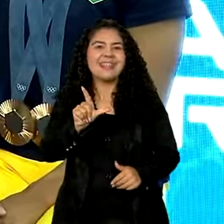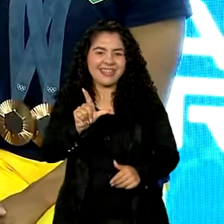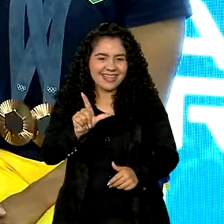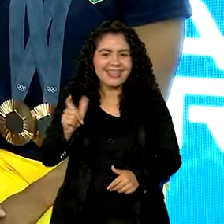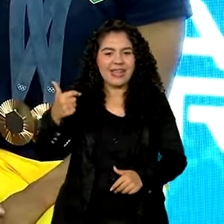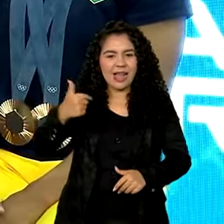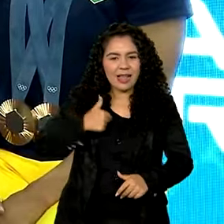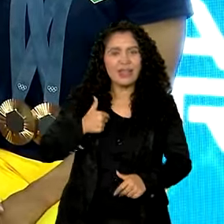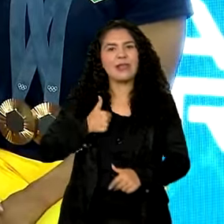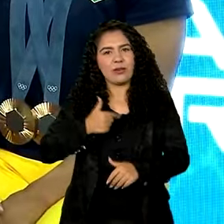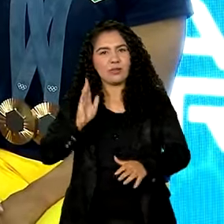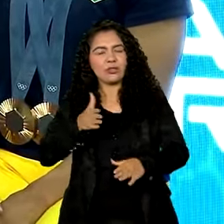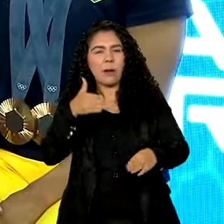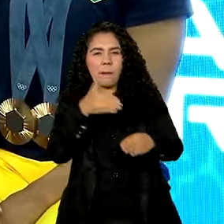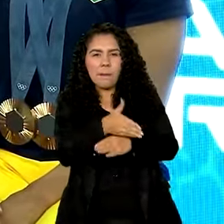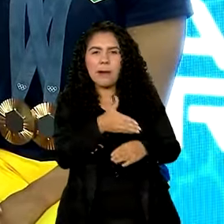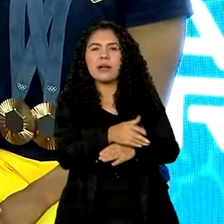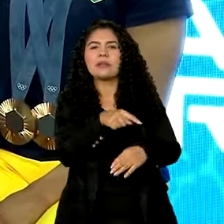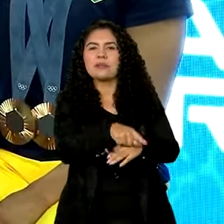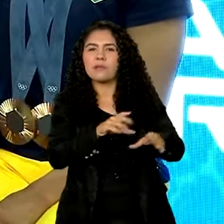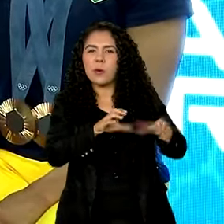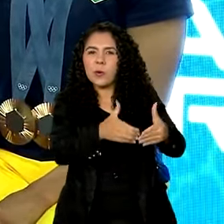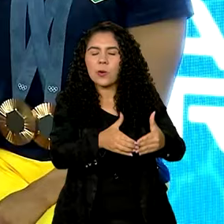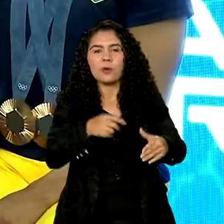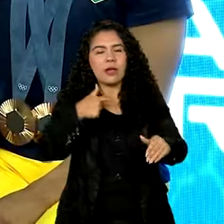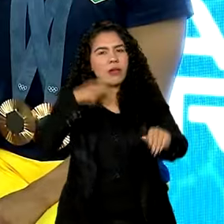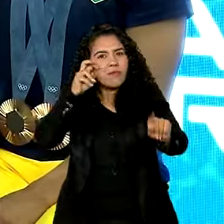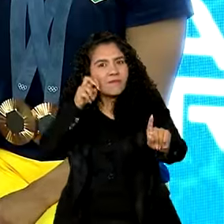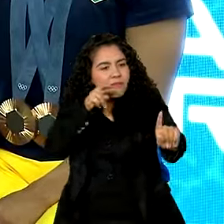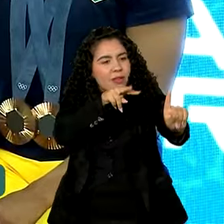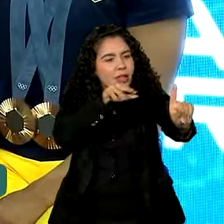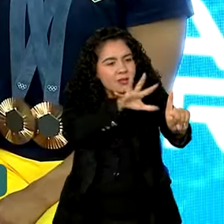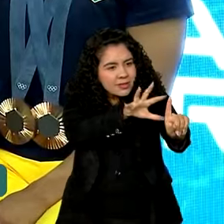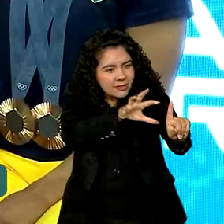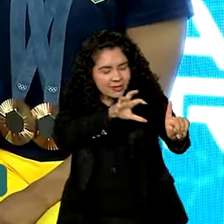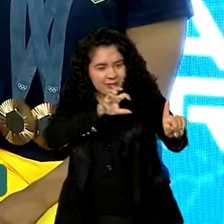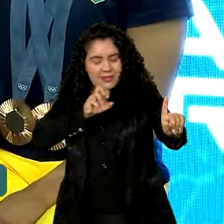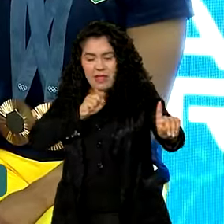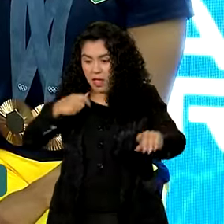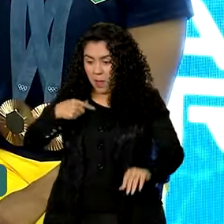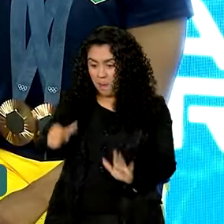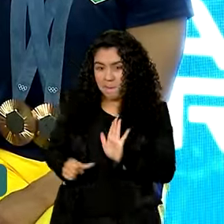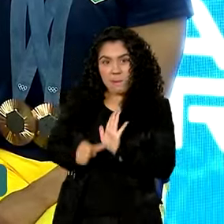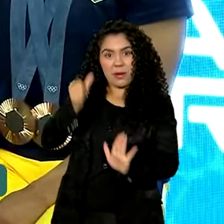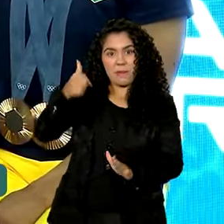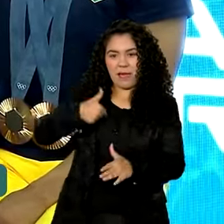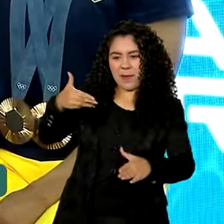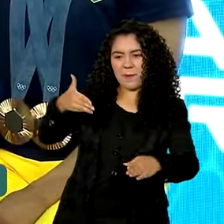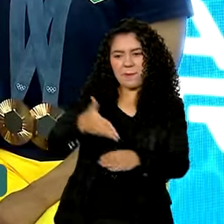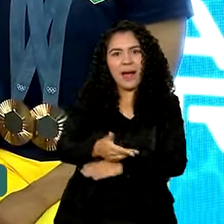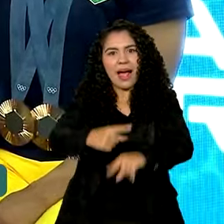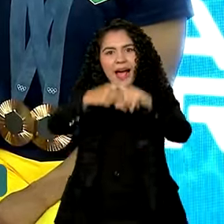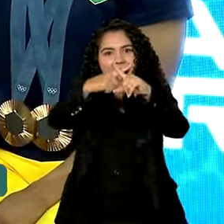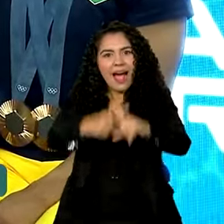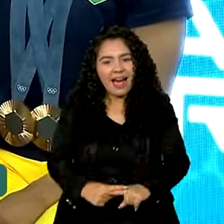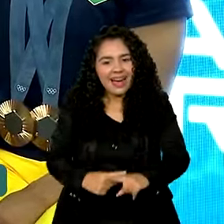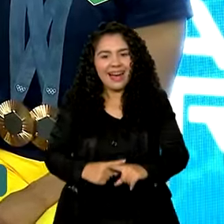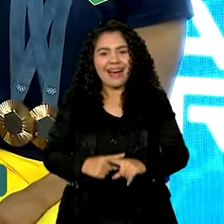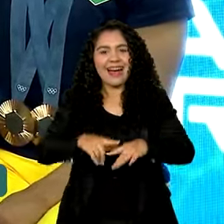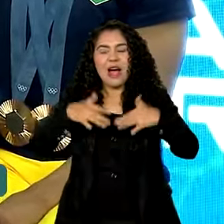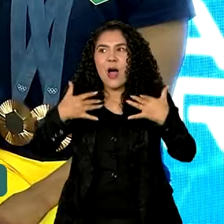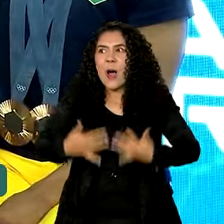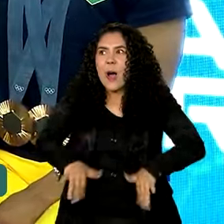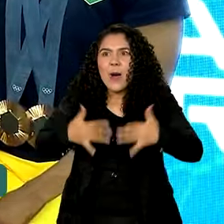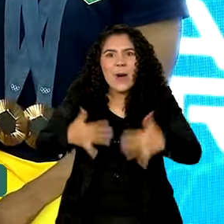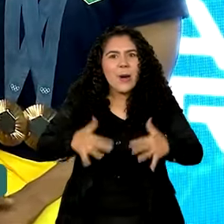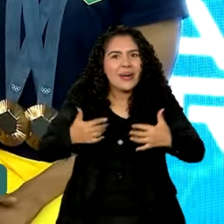Faço parte da seleção com grandes inspirações. Essa é a minha primeira Olimpíada, então eu sempre estava ali ouvindo histórias olímpicas de todo mundo. Eu falei, cara,